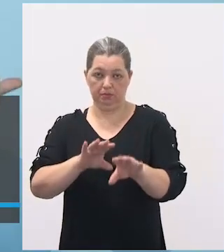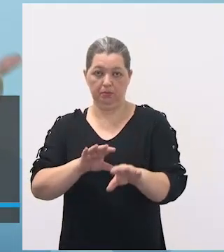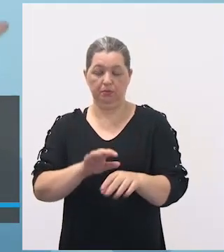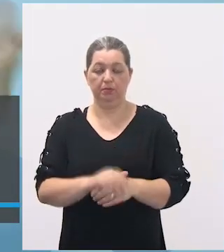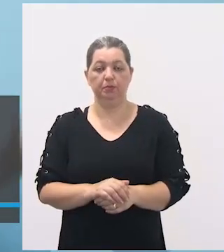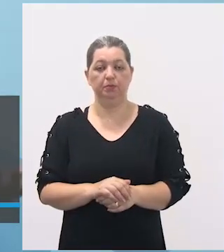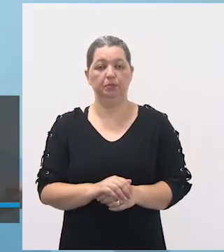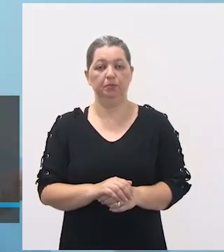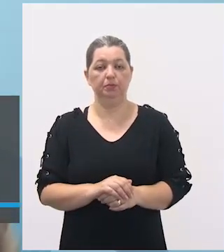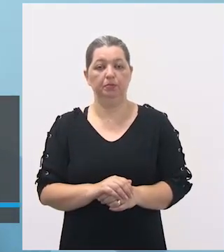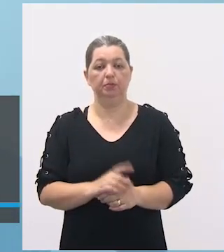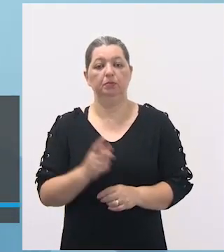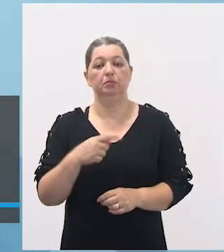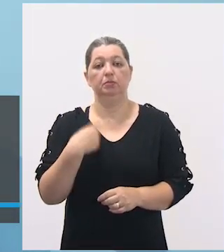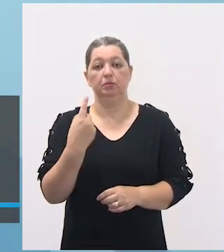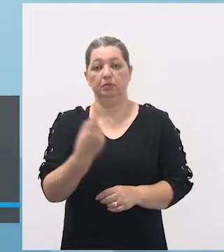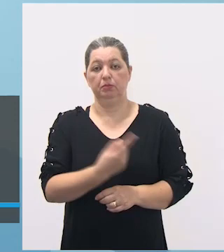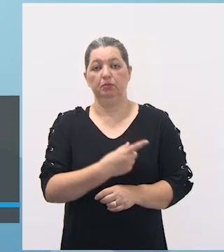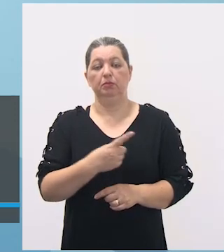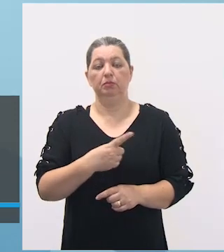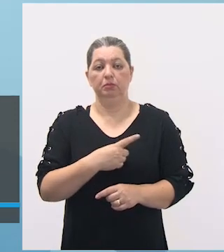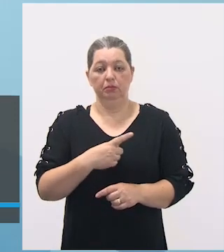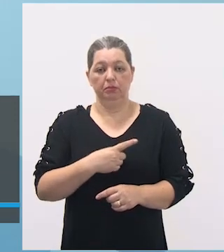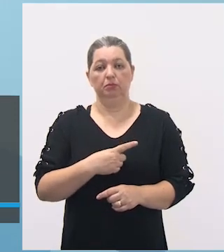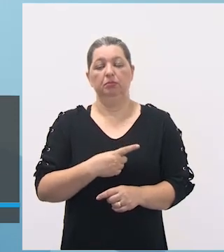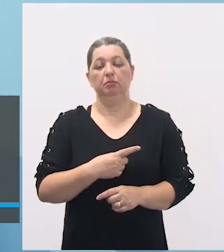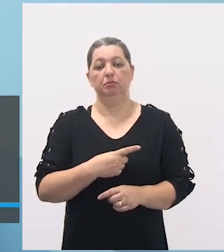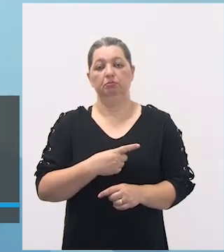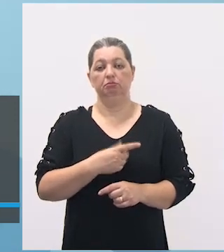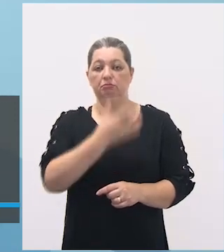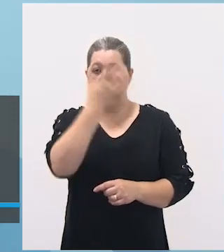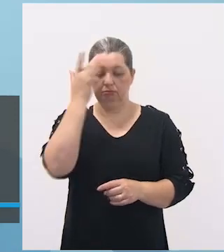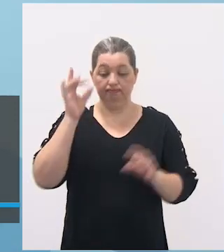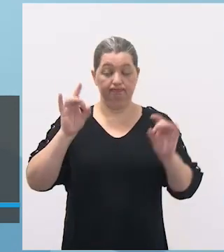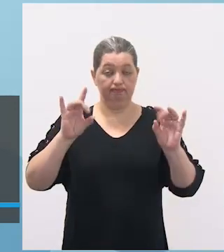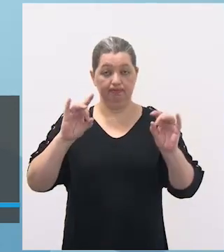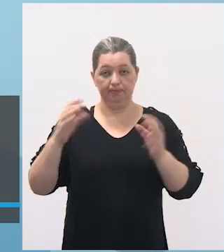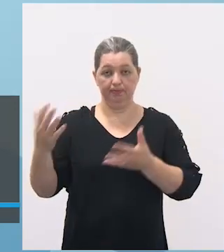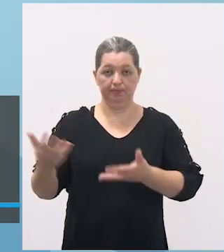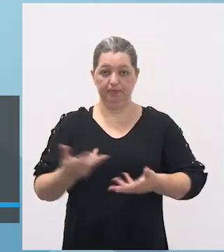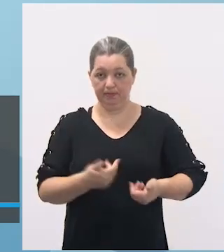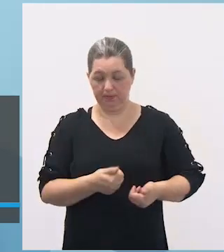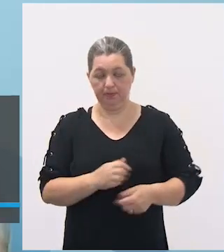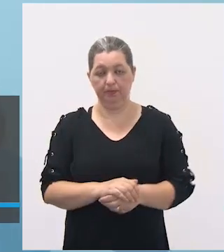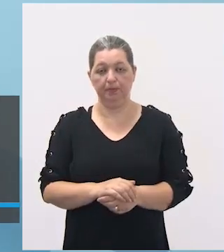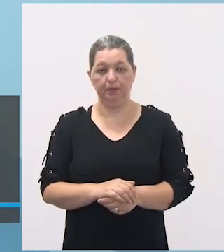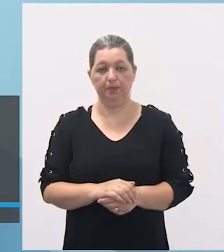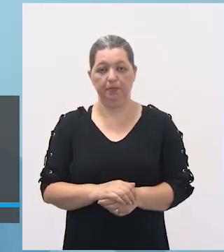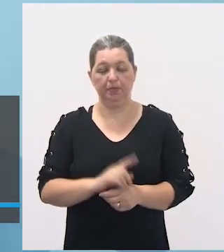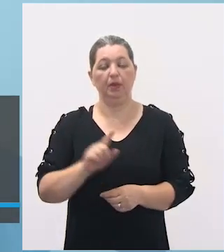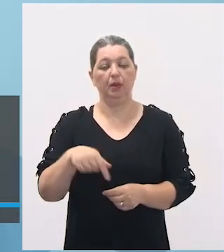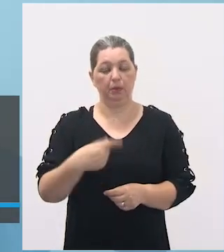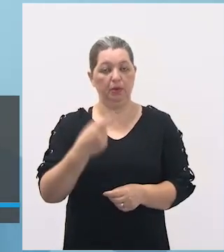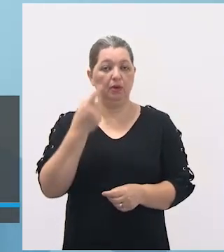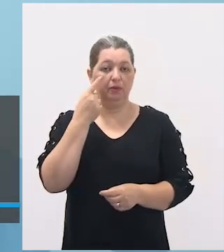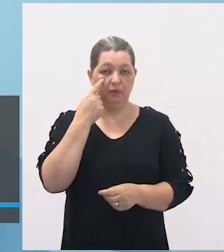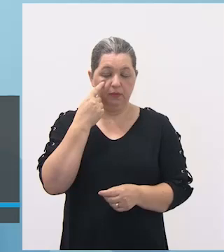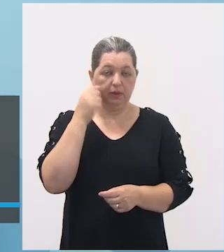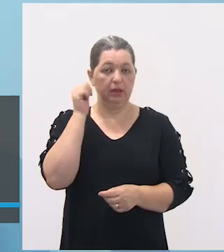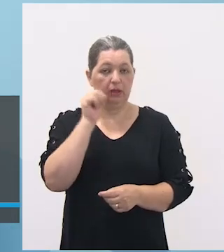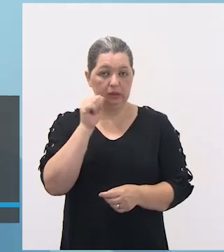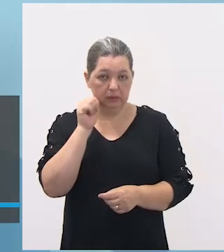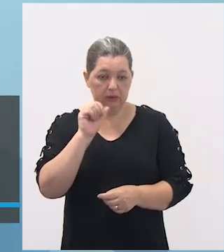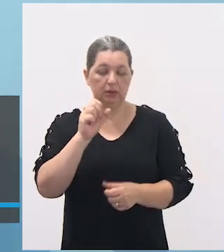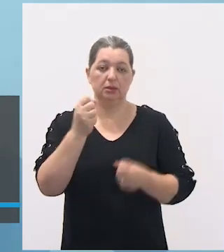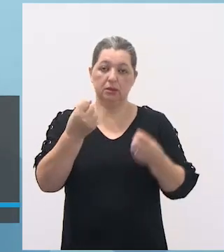Para isso, a gente tem aqui hoje alguns convidados especiais, né? Vocês vão ver, daqui a pouquinho as meninas vão apresentar com mais